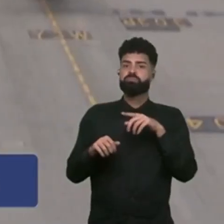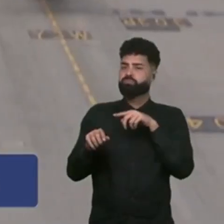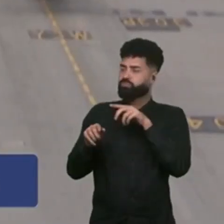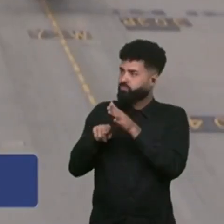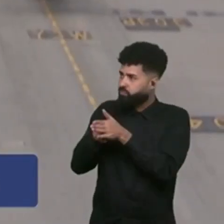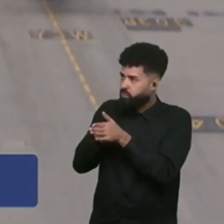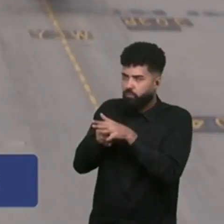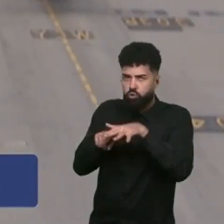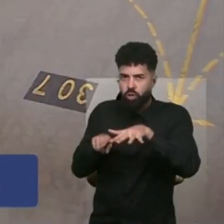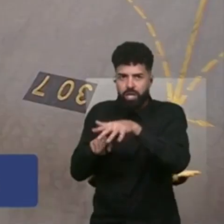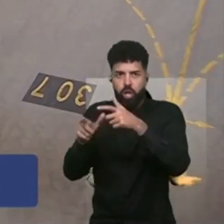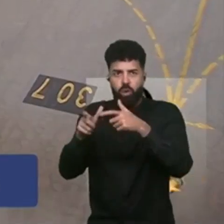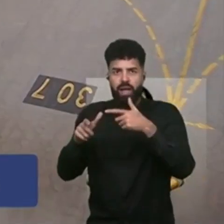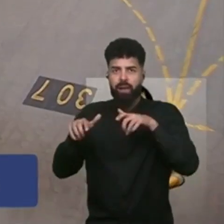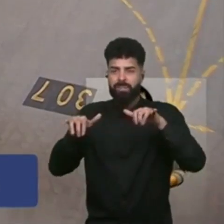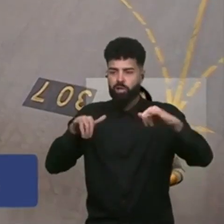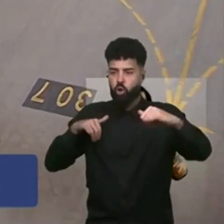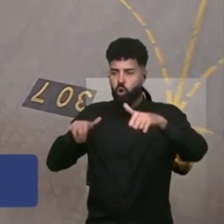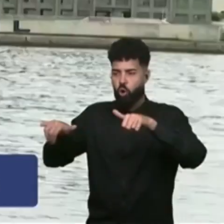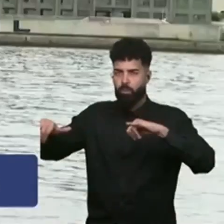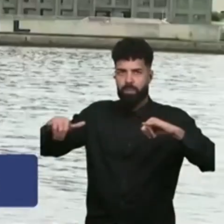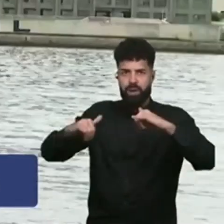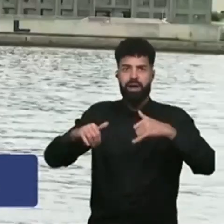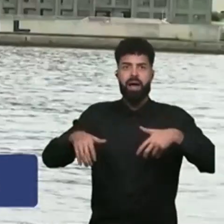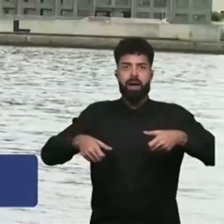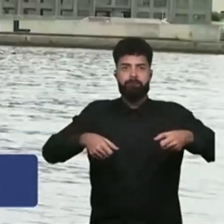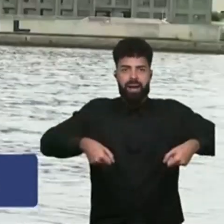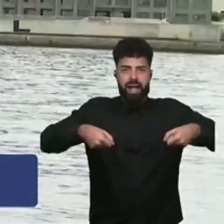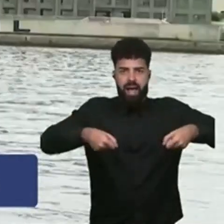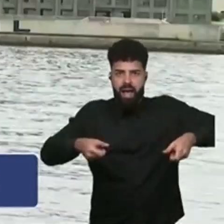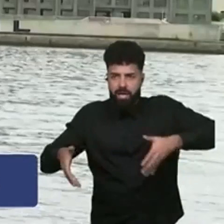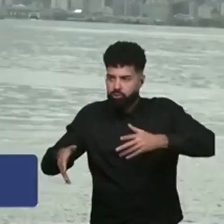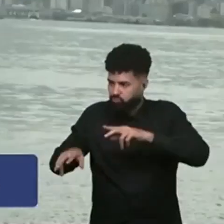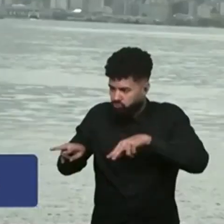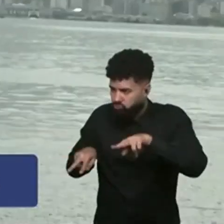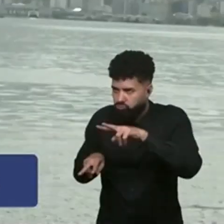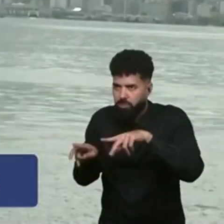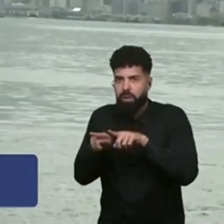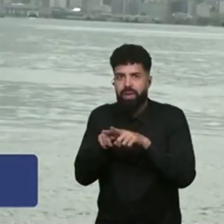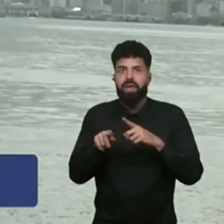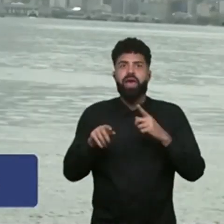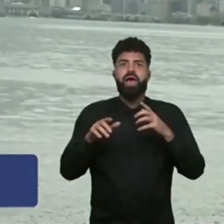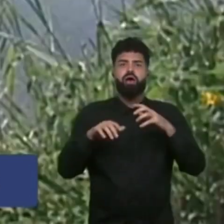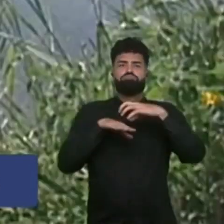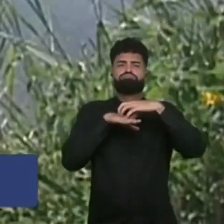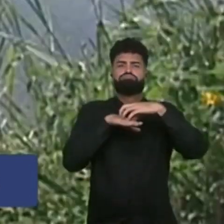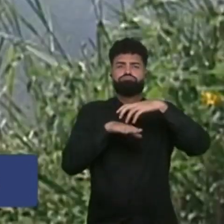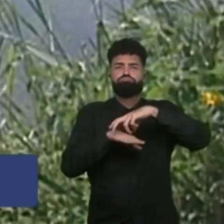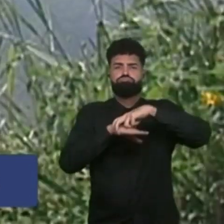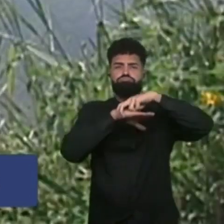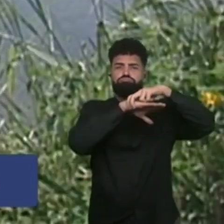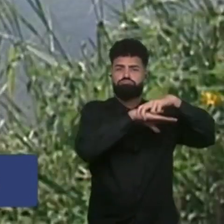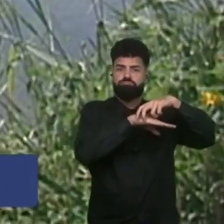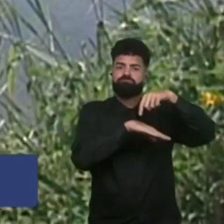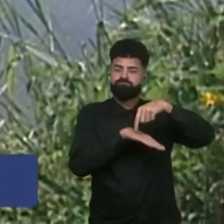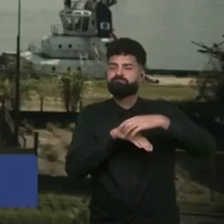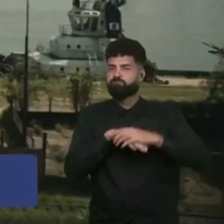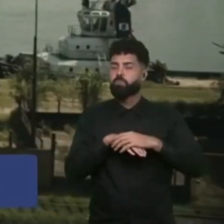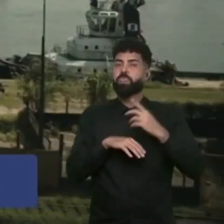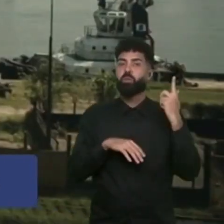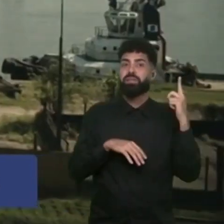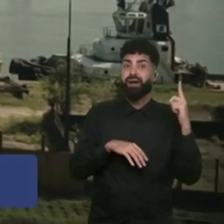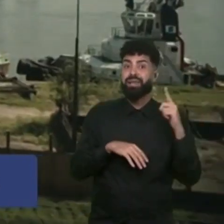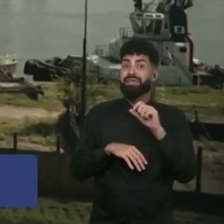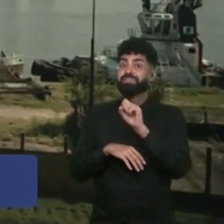também reforçará a fiscalização das áreas de fronteira, com reforço de efetivo em São Paulo, Rio de Janeiro, Mato